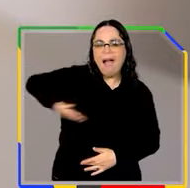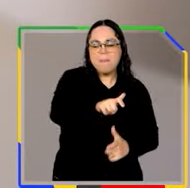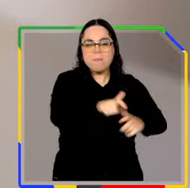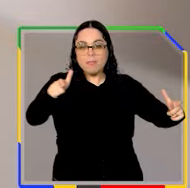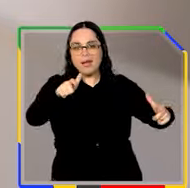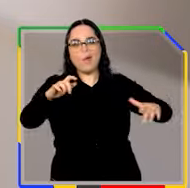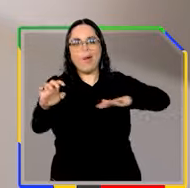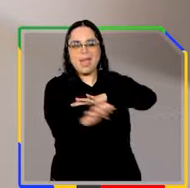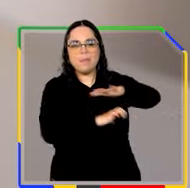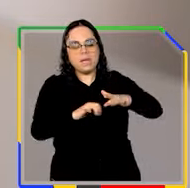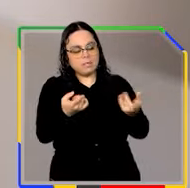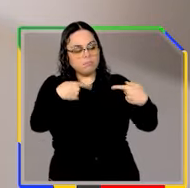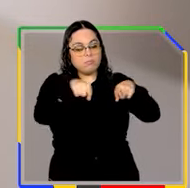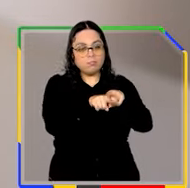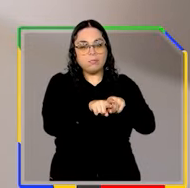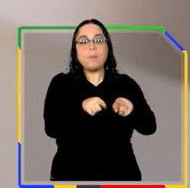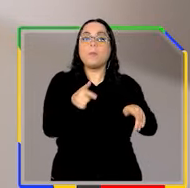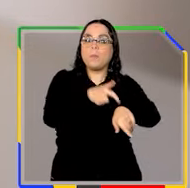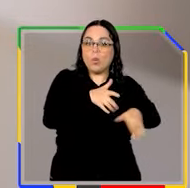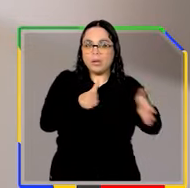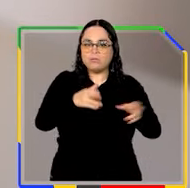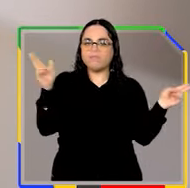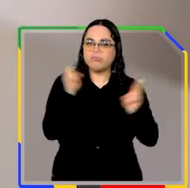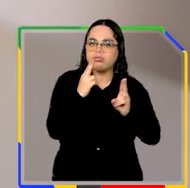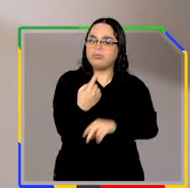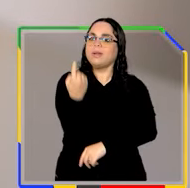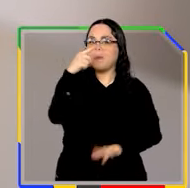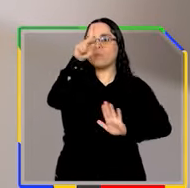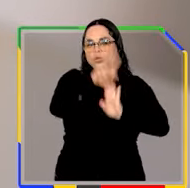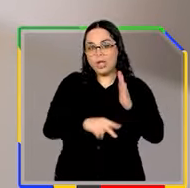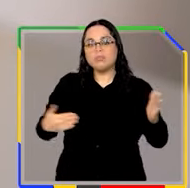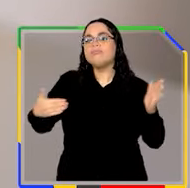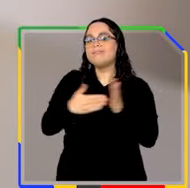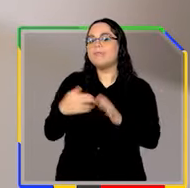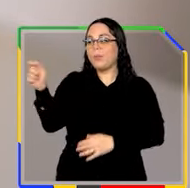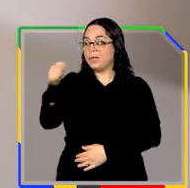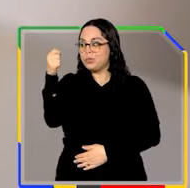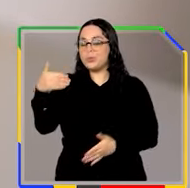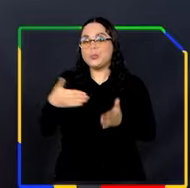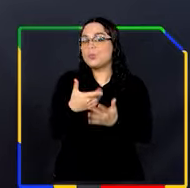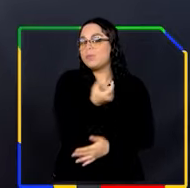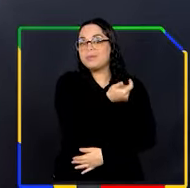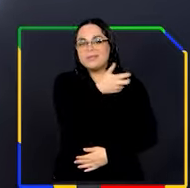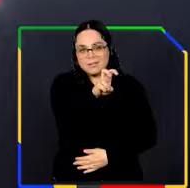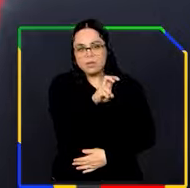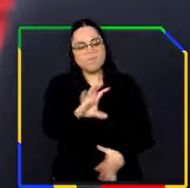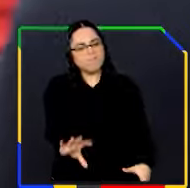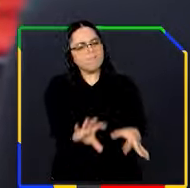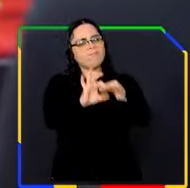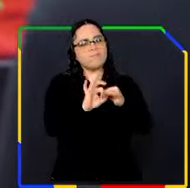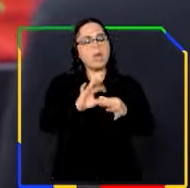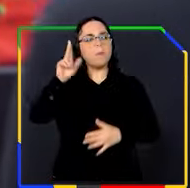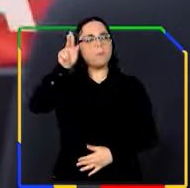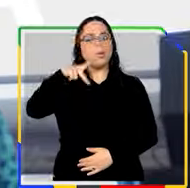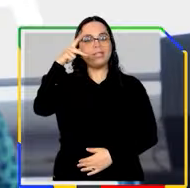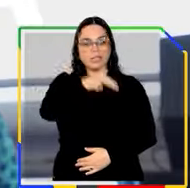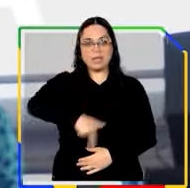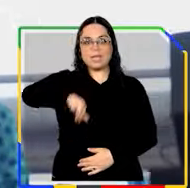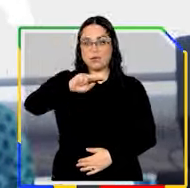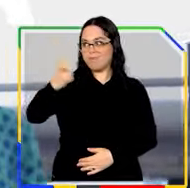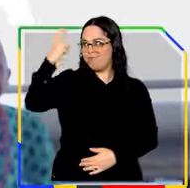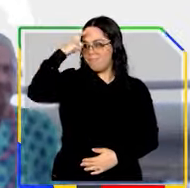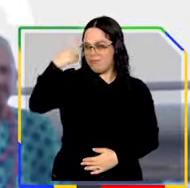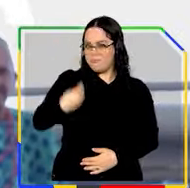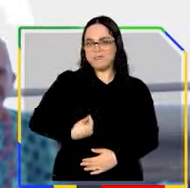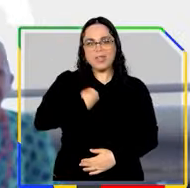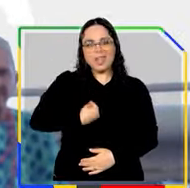patrocinadoras uma ação emergencial para projetos do Estado até 2025. Retomamos a política nacional Cultura